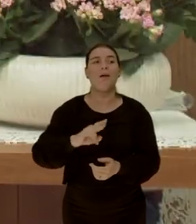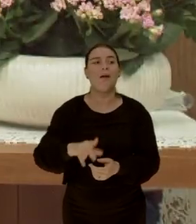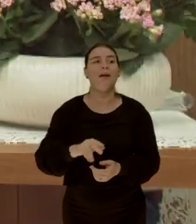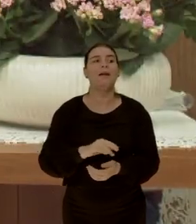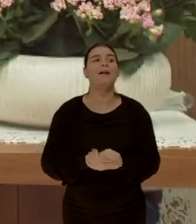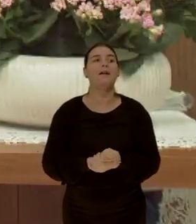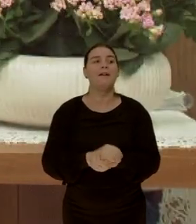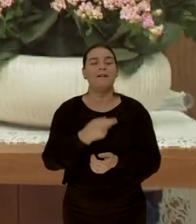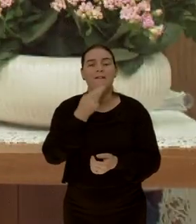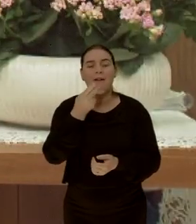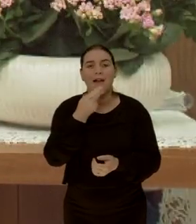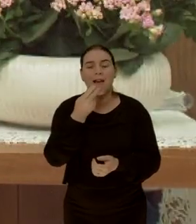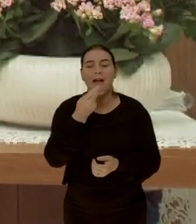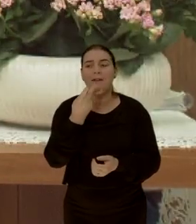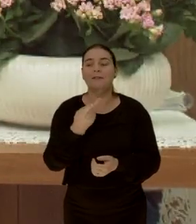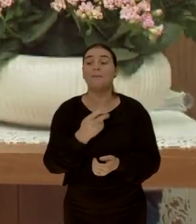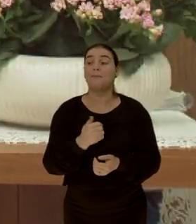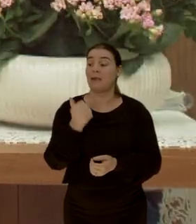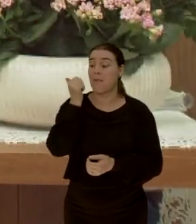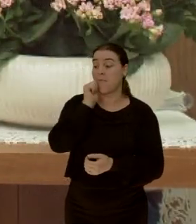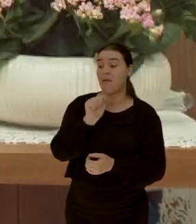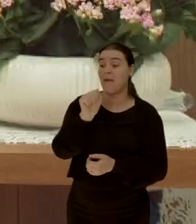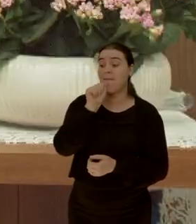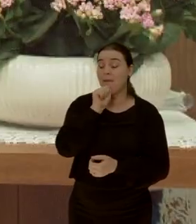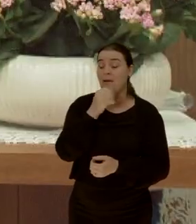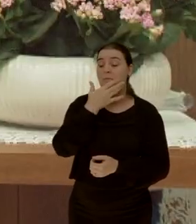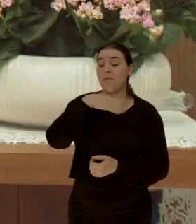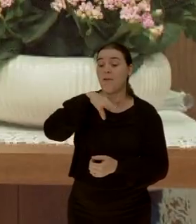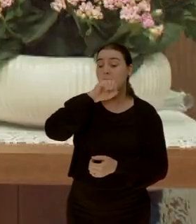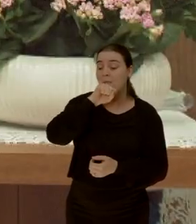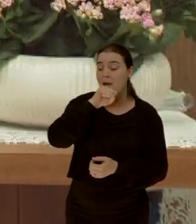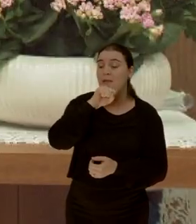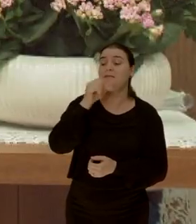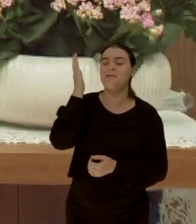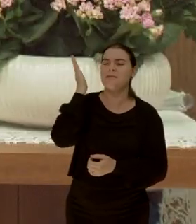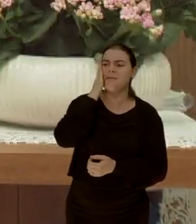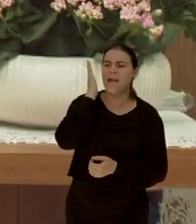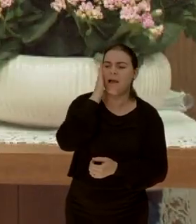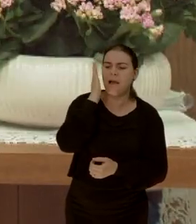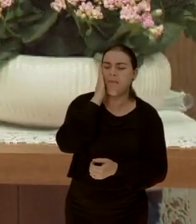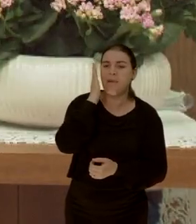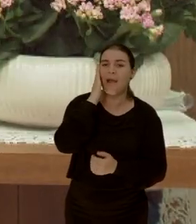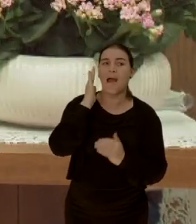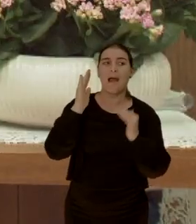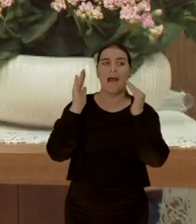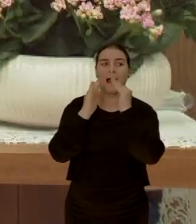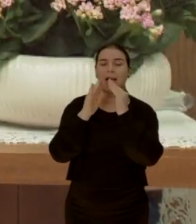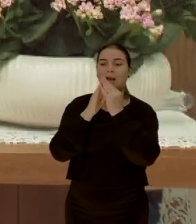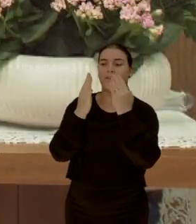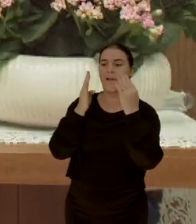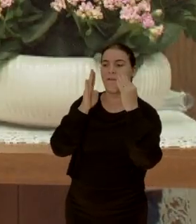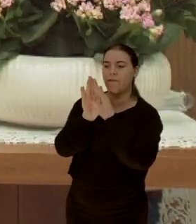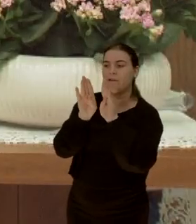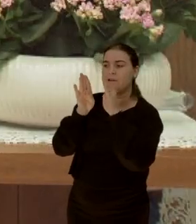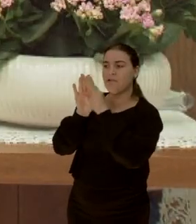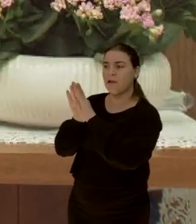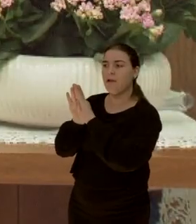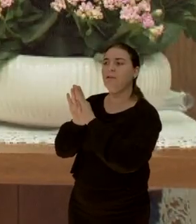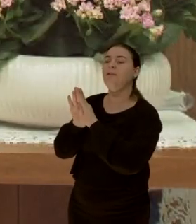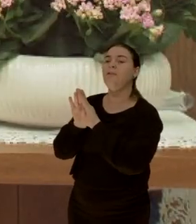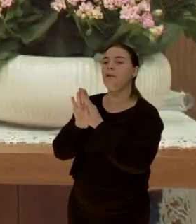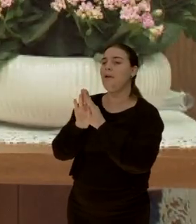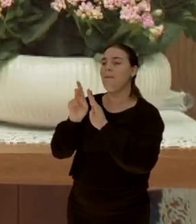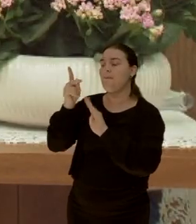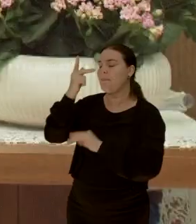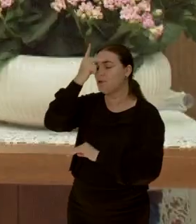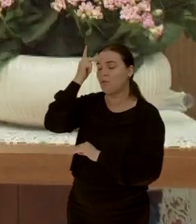povo. Minha mãe, meu pai, eles sabiam, a casa ficava toda fechada, ninguém botava a